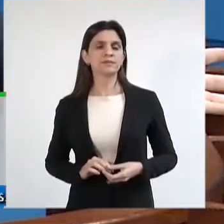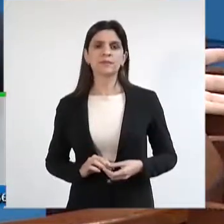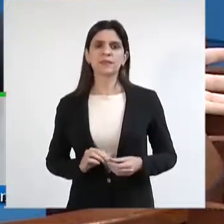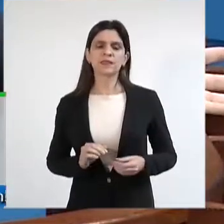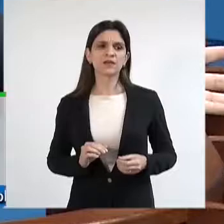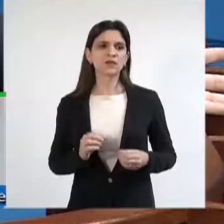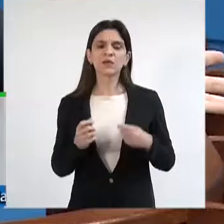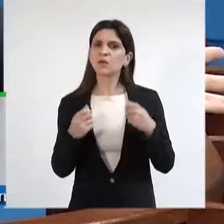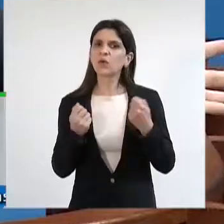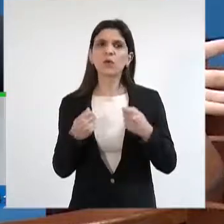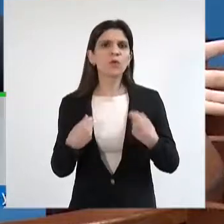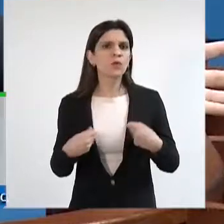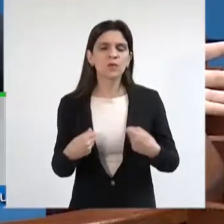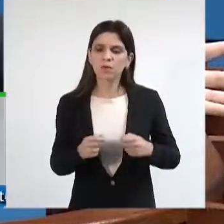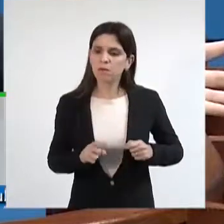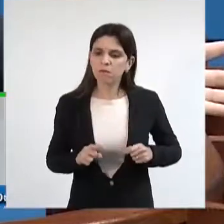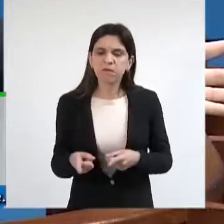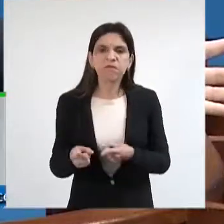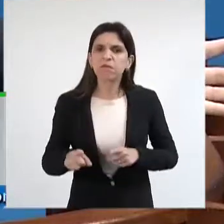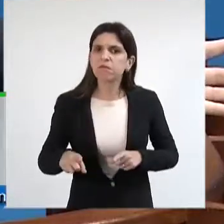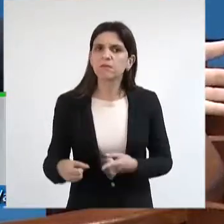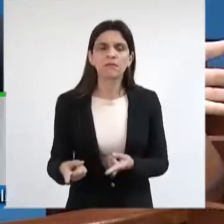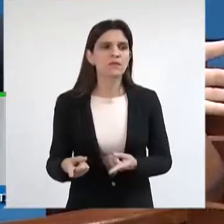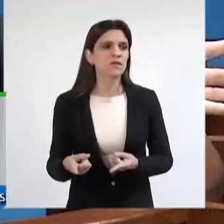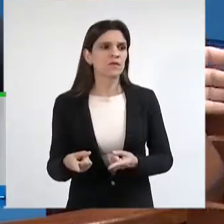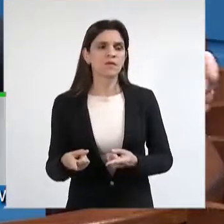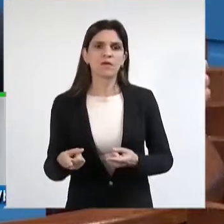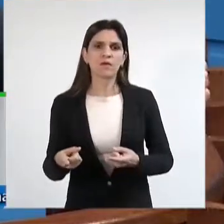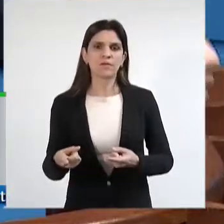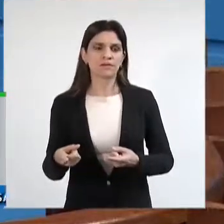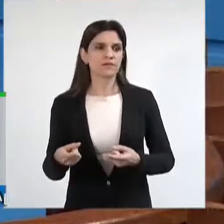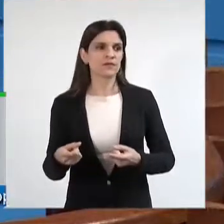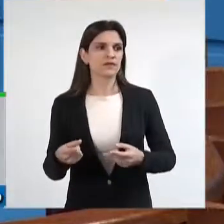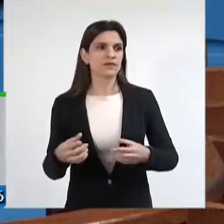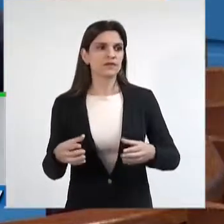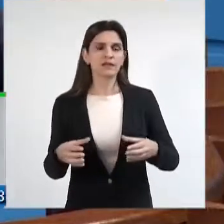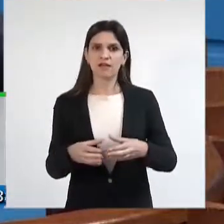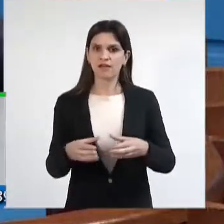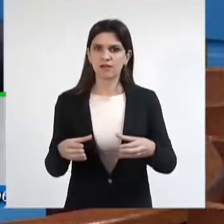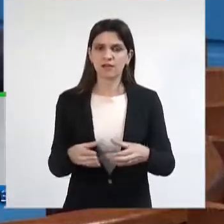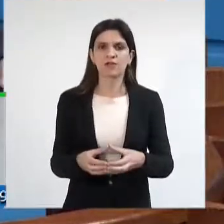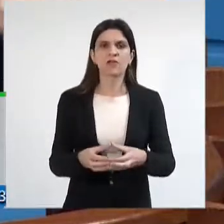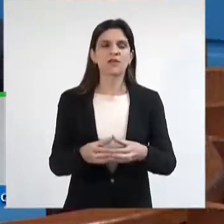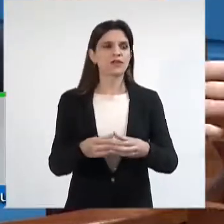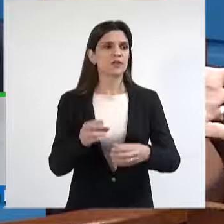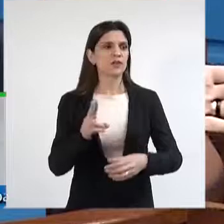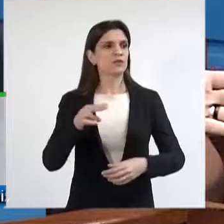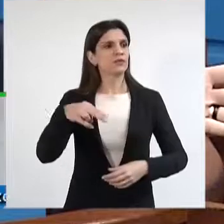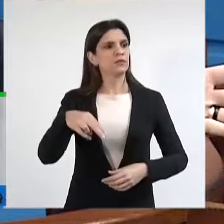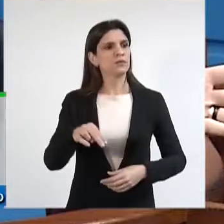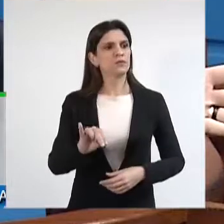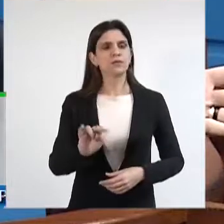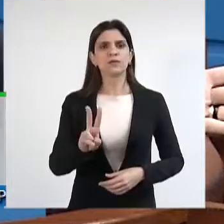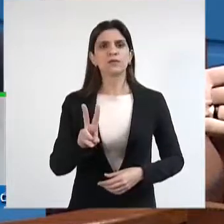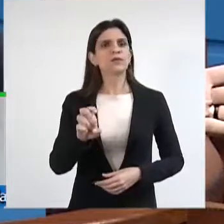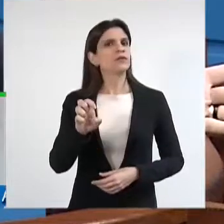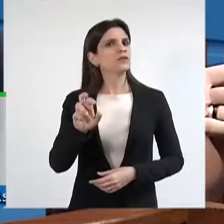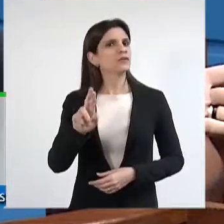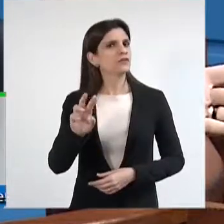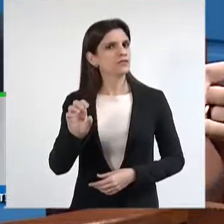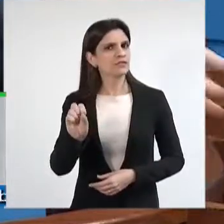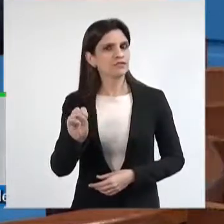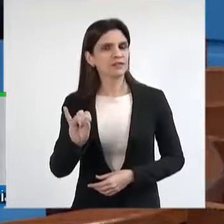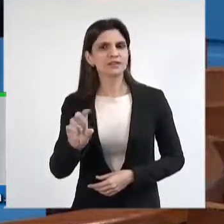educação, a universidade pública dessa forma, o presidente presta um desserviço à nação brasileira. Nós